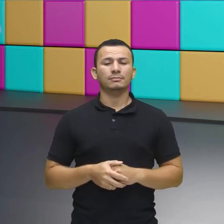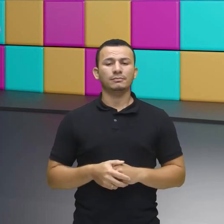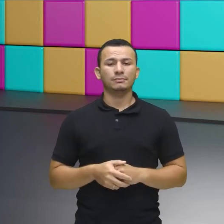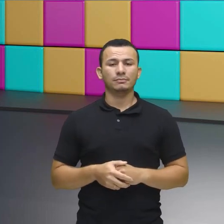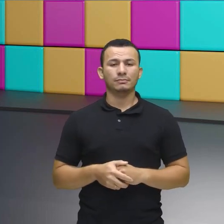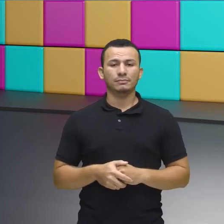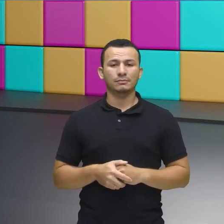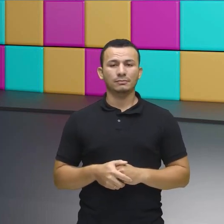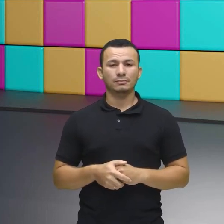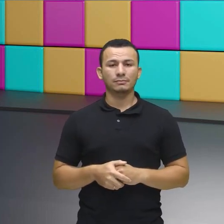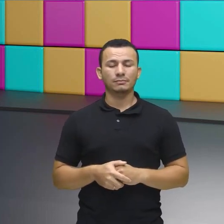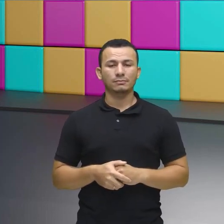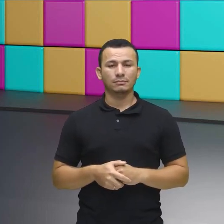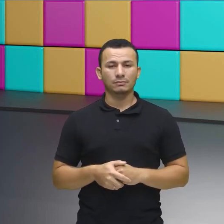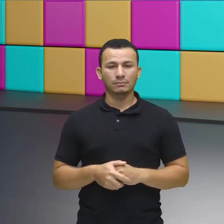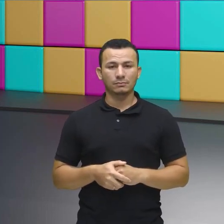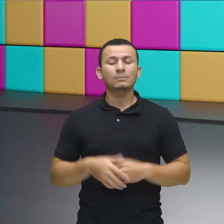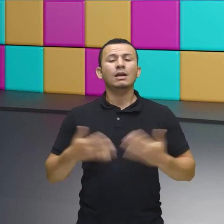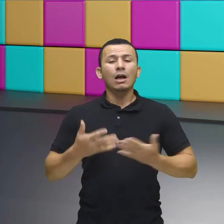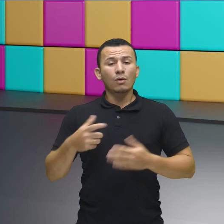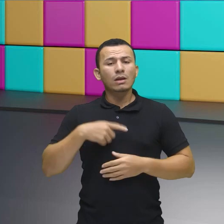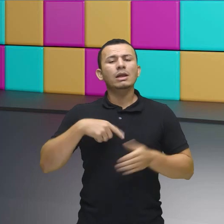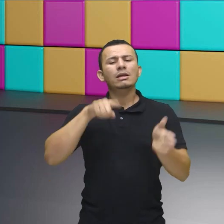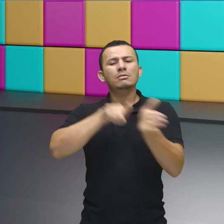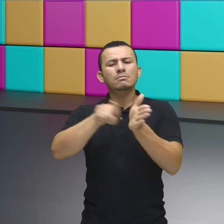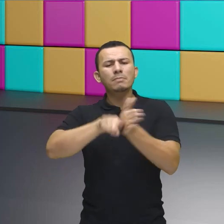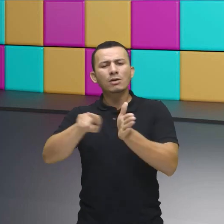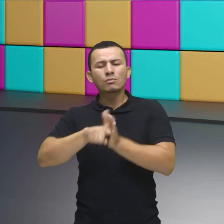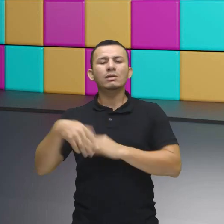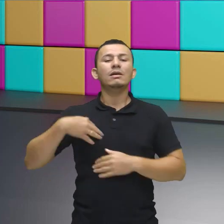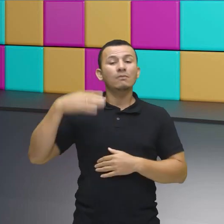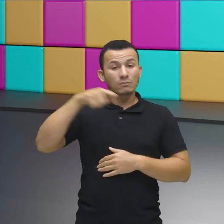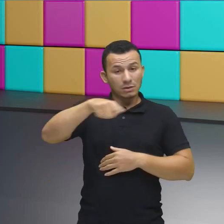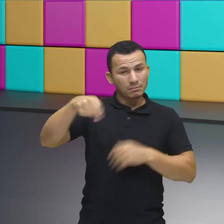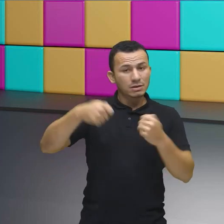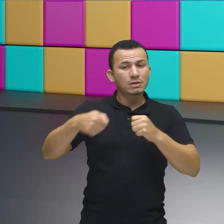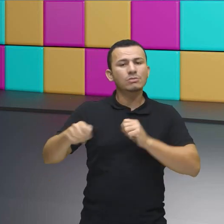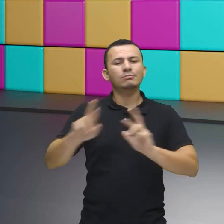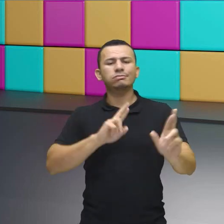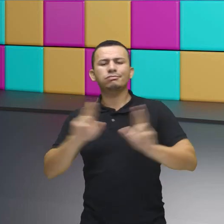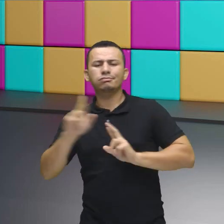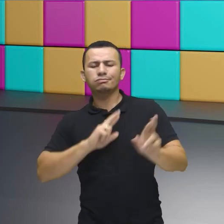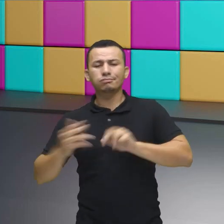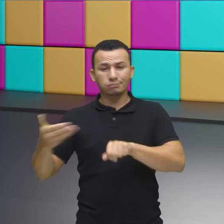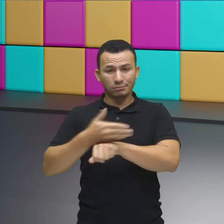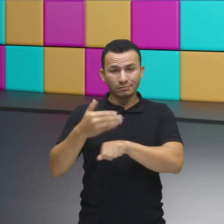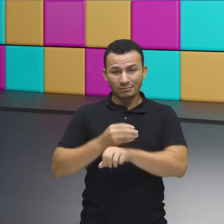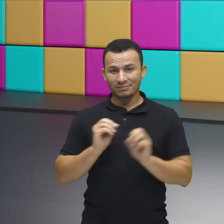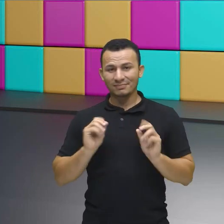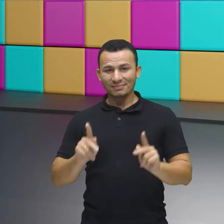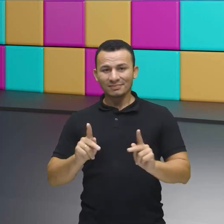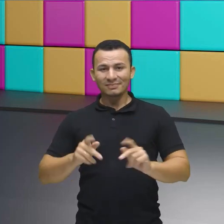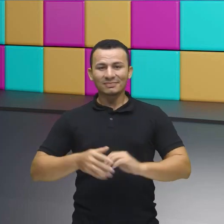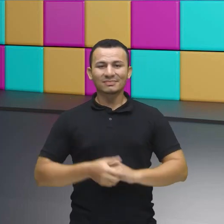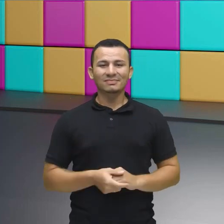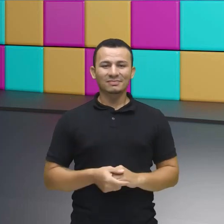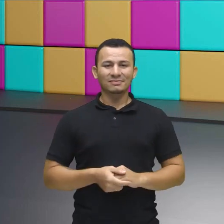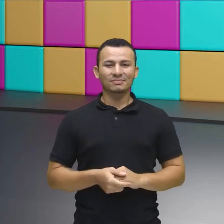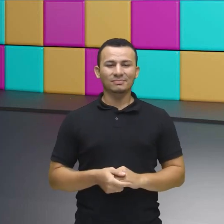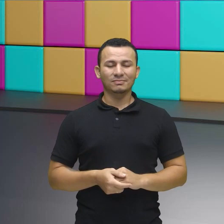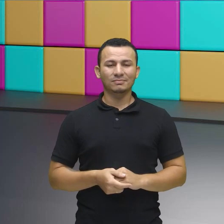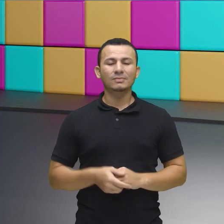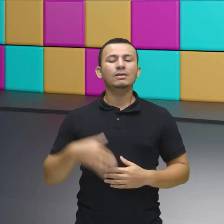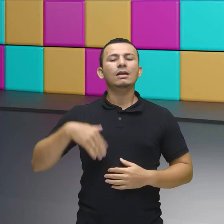umas pequenas perguntas para vocês e vocês vão participar, certo? Vamos lá? Então, vamos ver